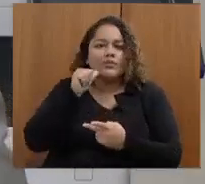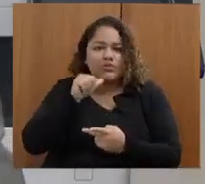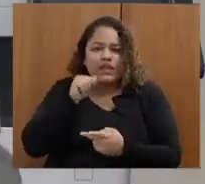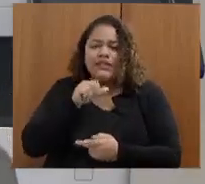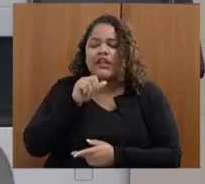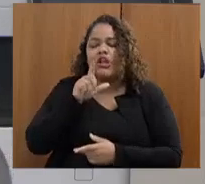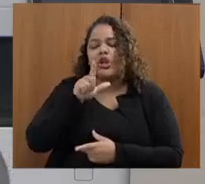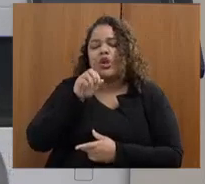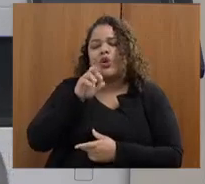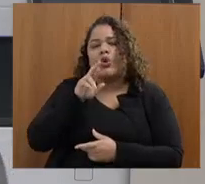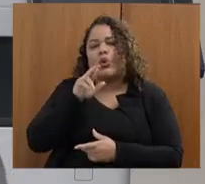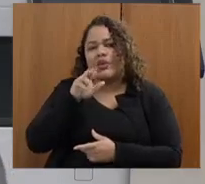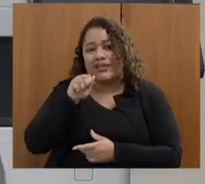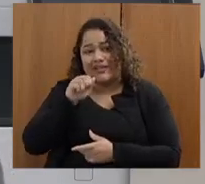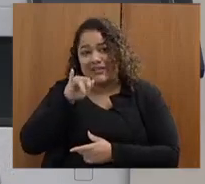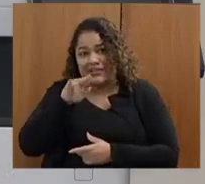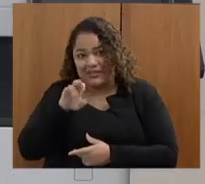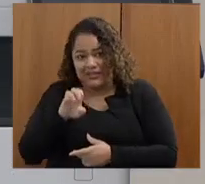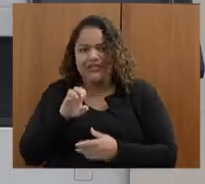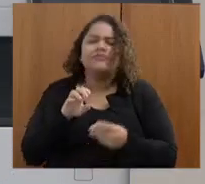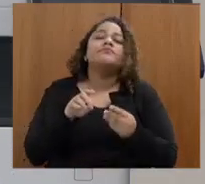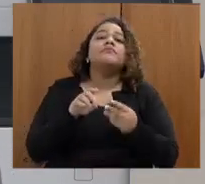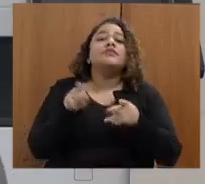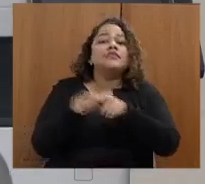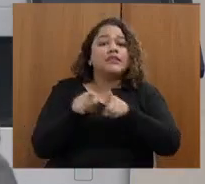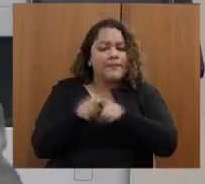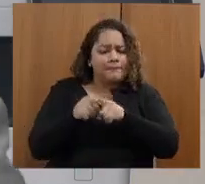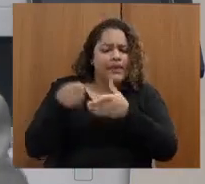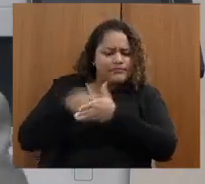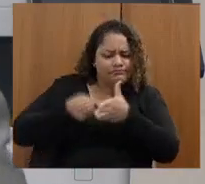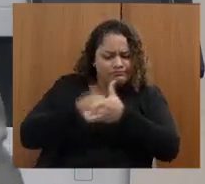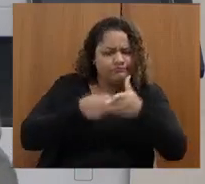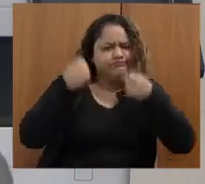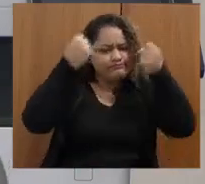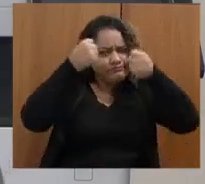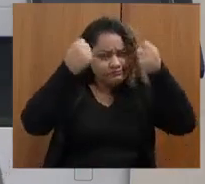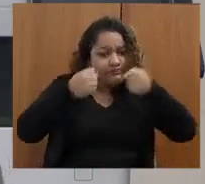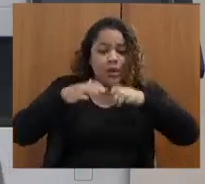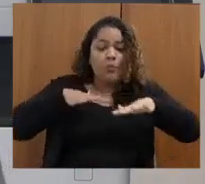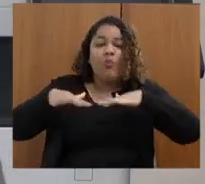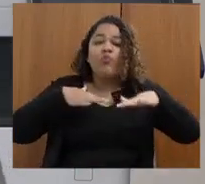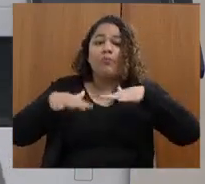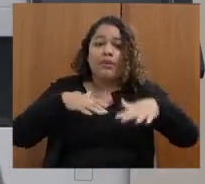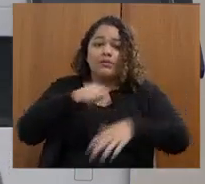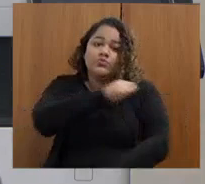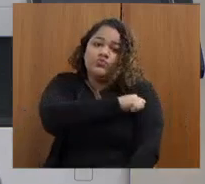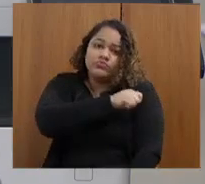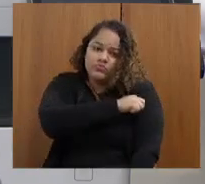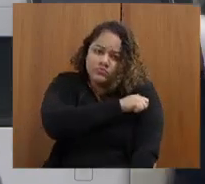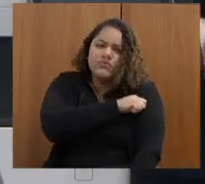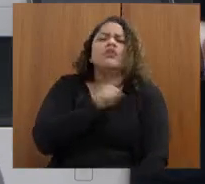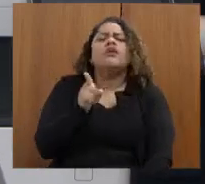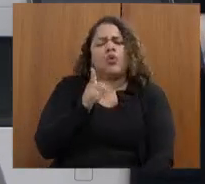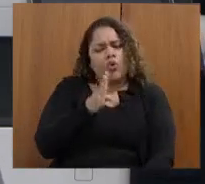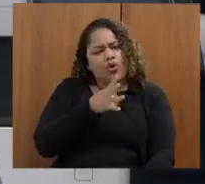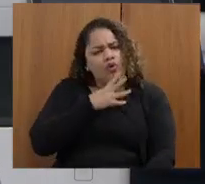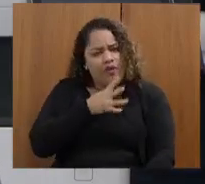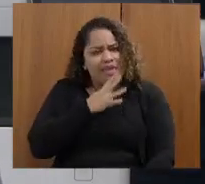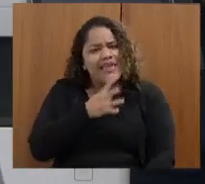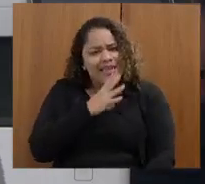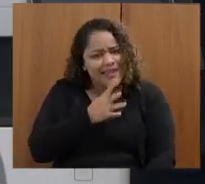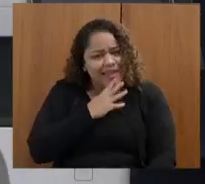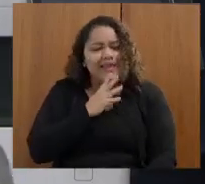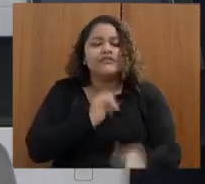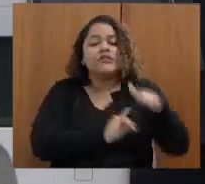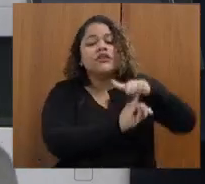Combatente também egressa de movimento infantil sabe exatamente as necessidades que as nossas instituições